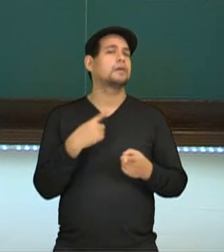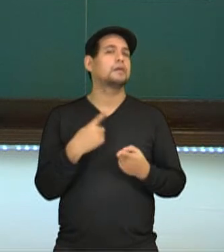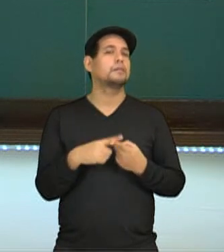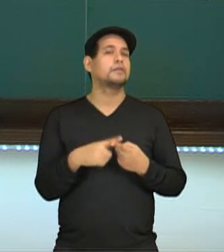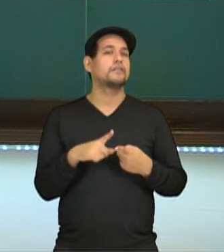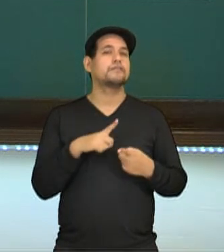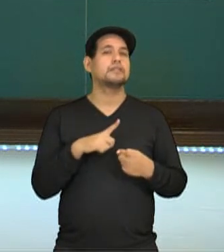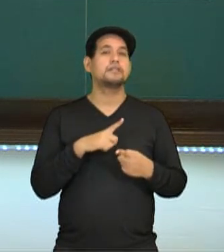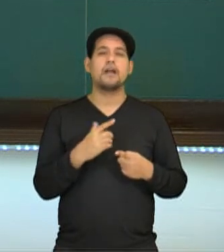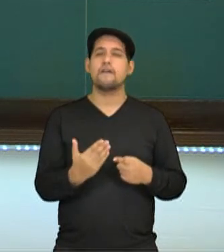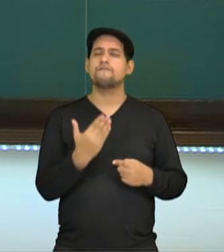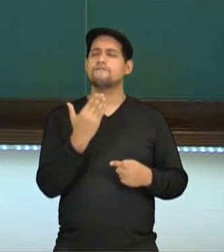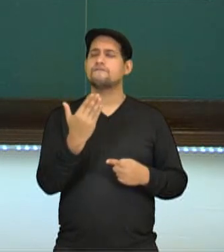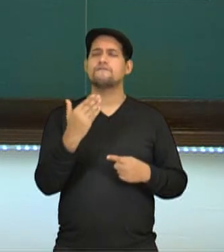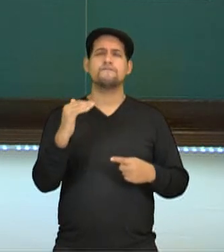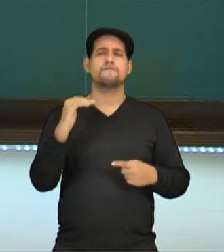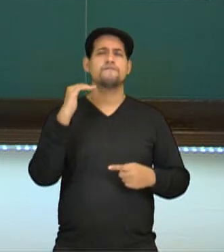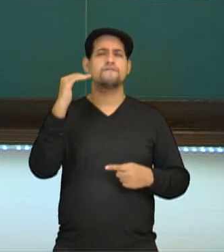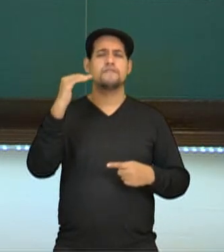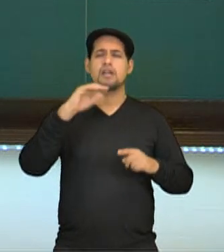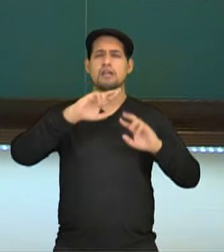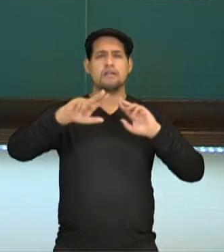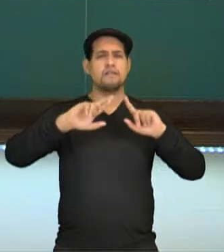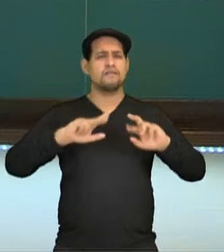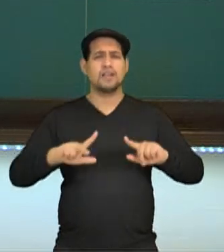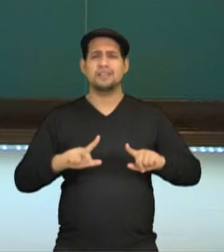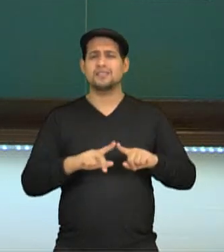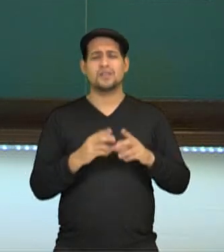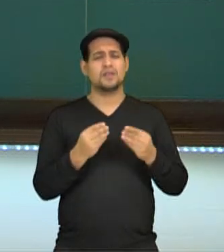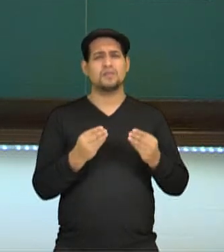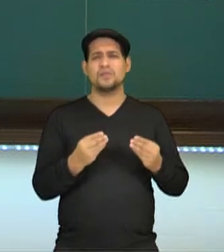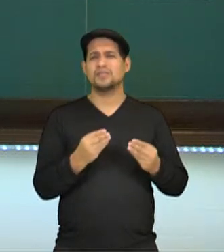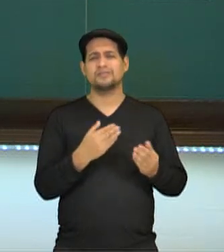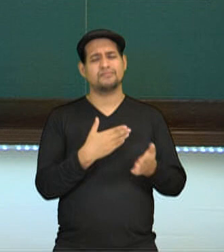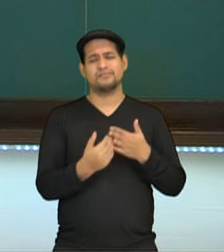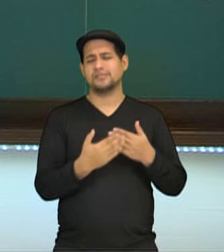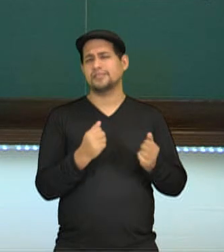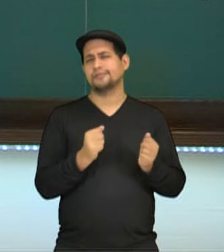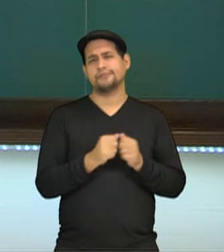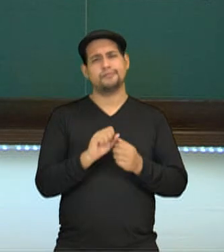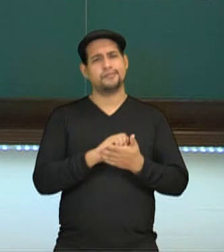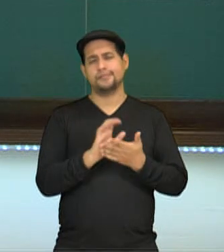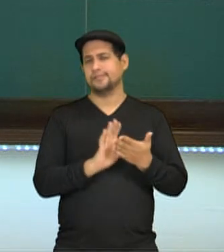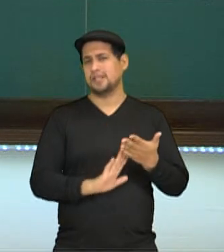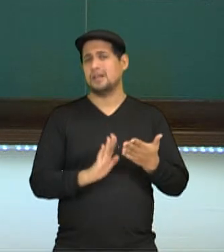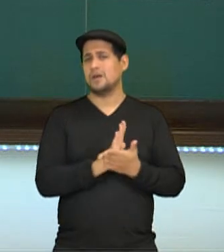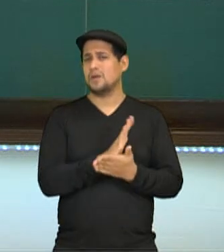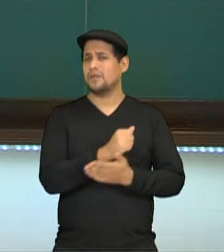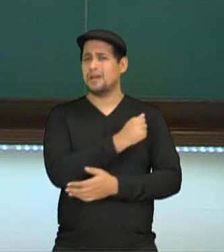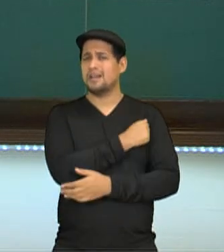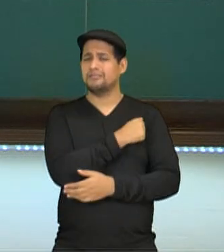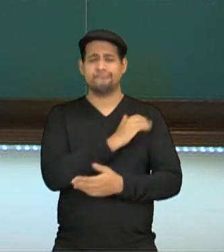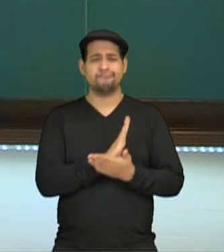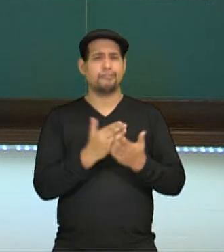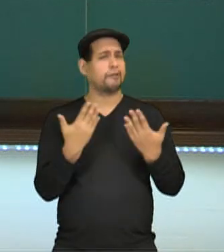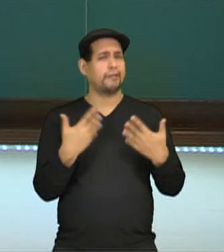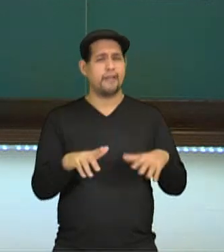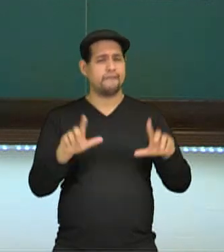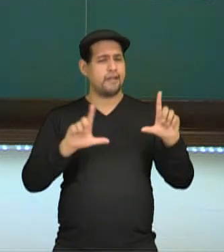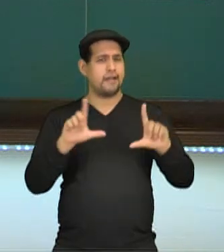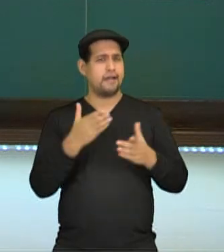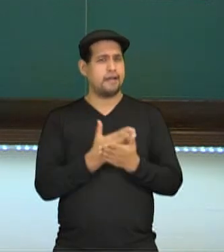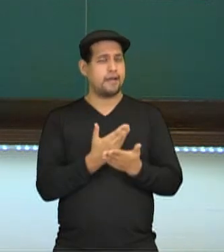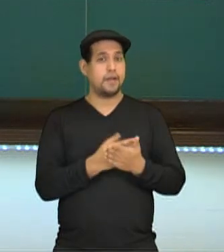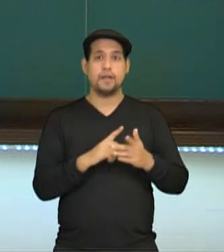você está à frente de muitos que nem aí estão com esta atividade, ou muito menos com esta